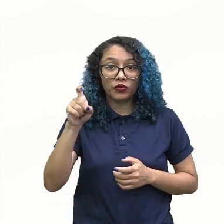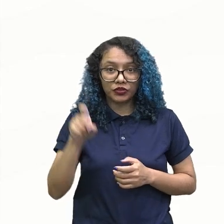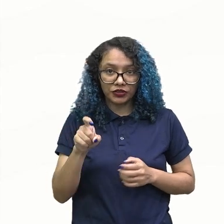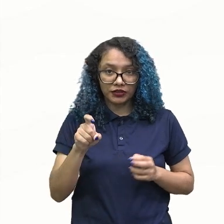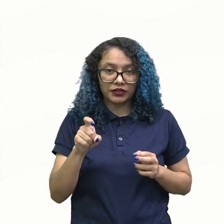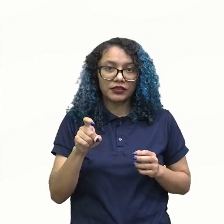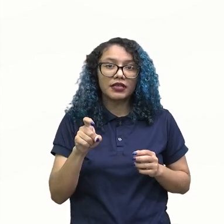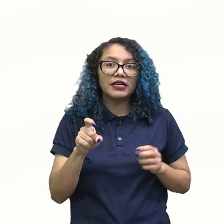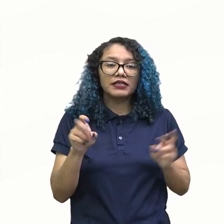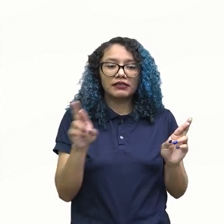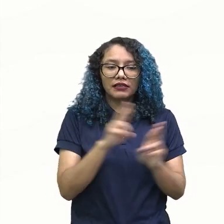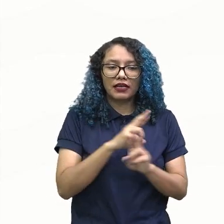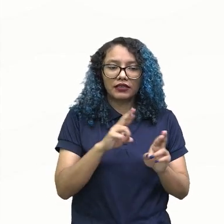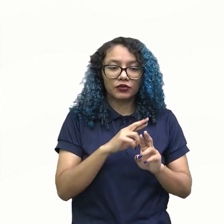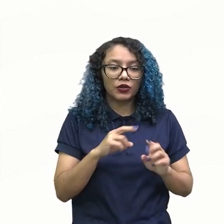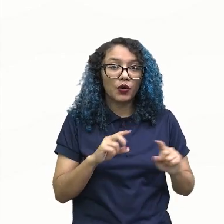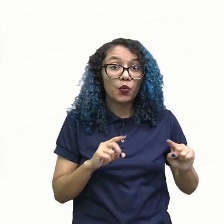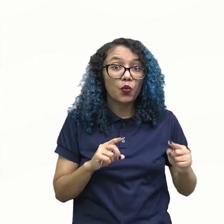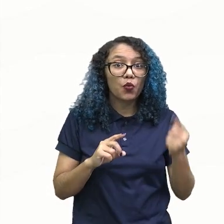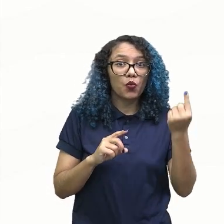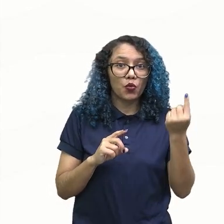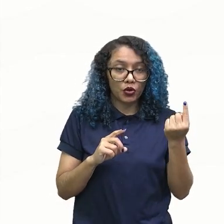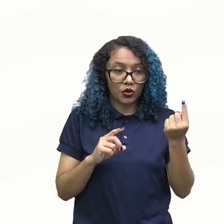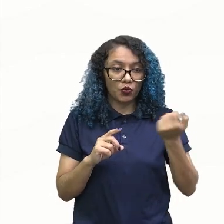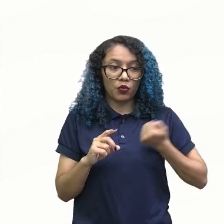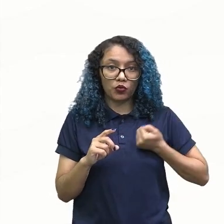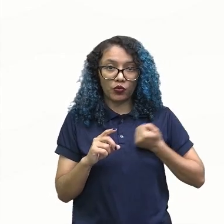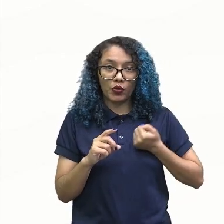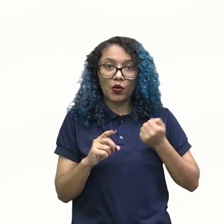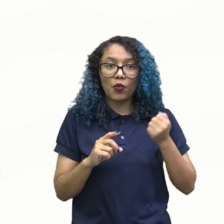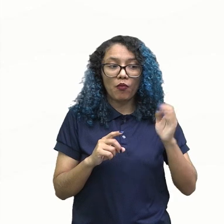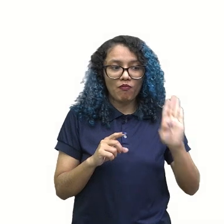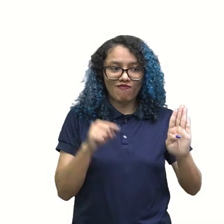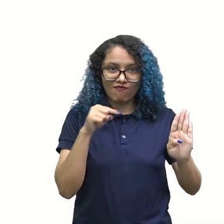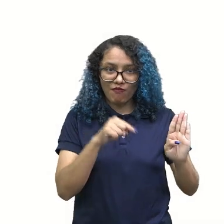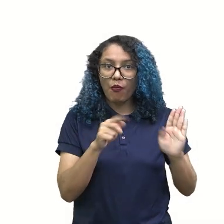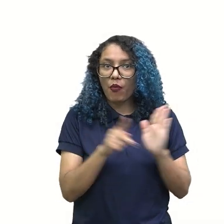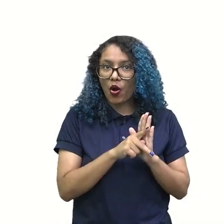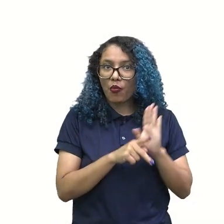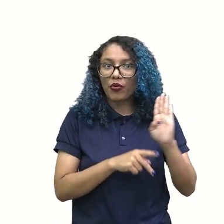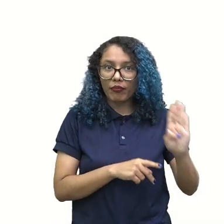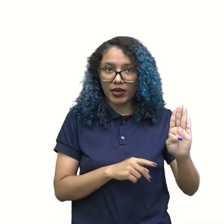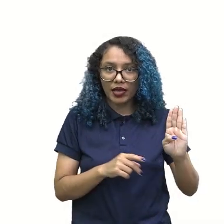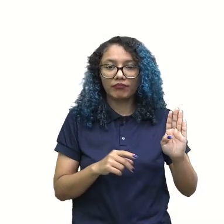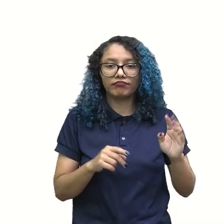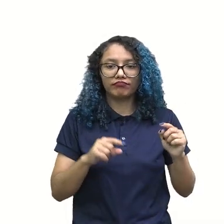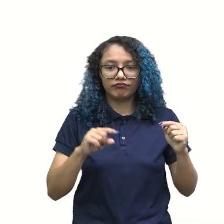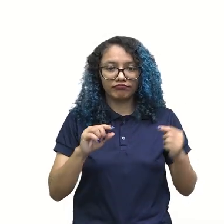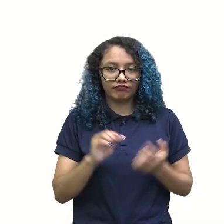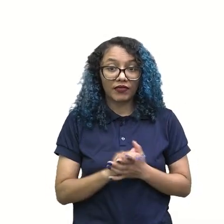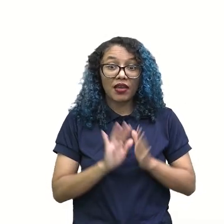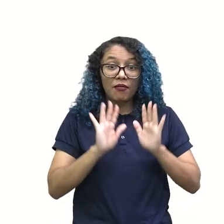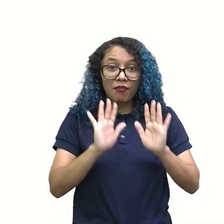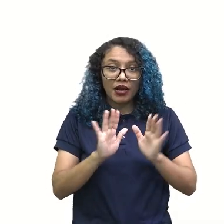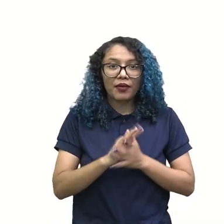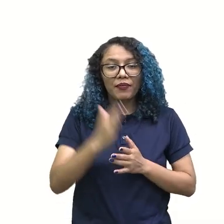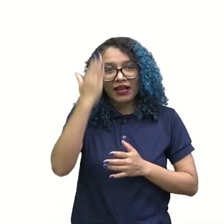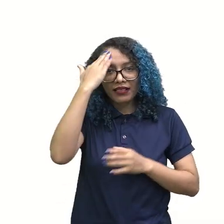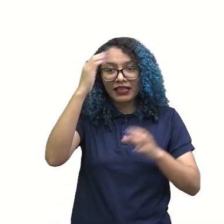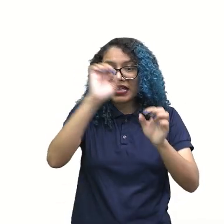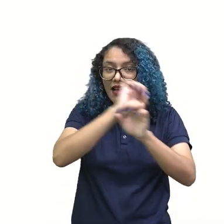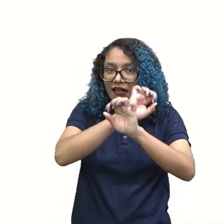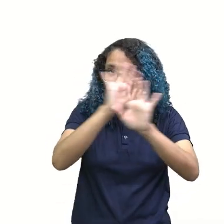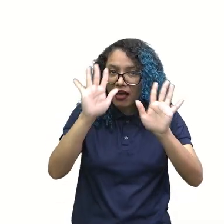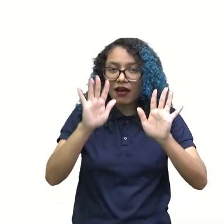com um único elemento lá no B. Mas para ficar melhor essa definição aí que nós